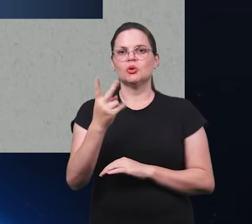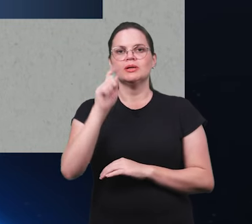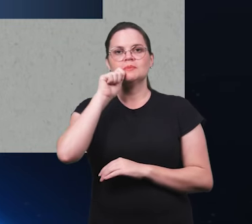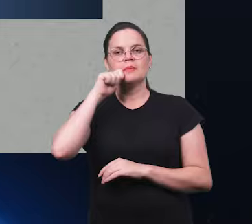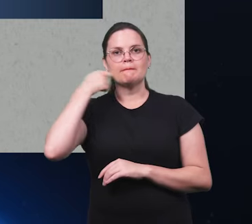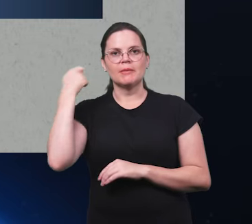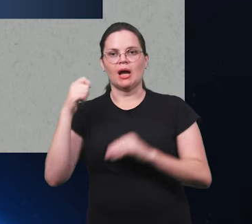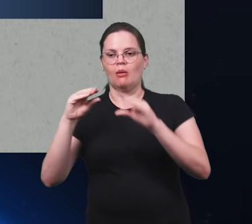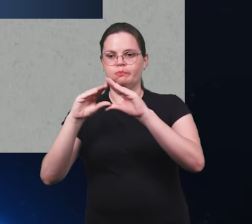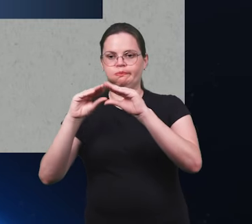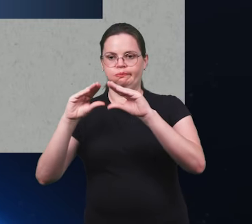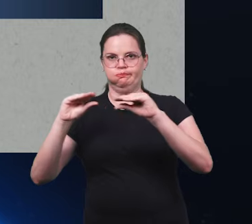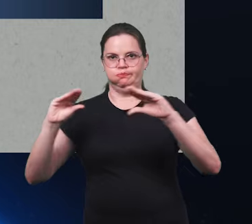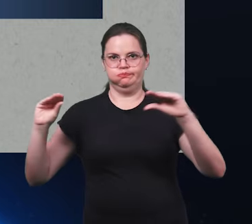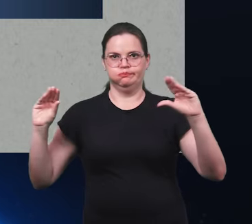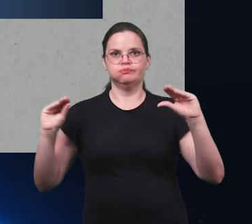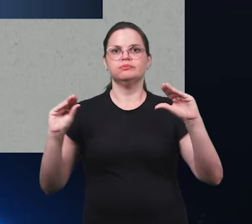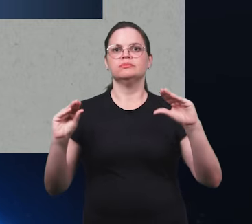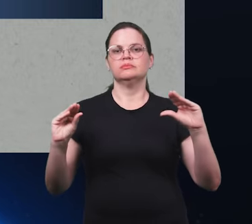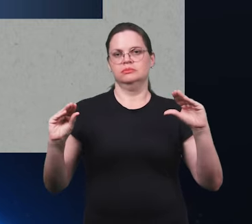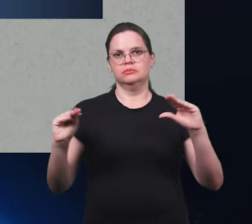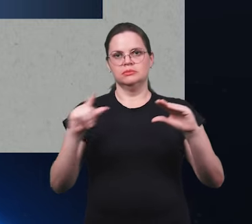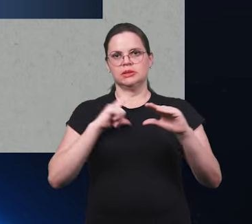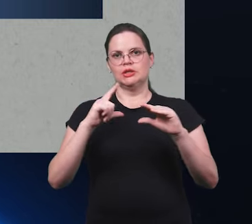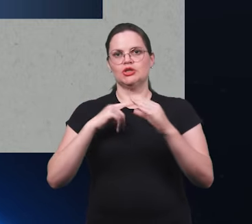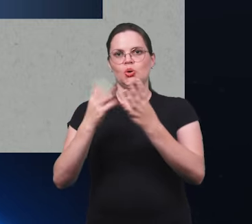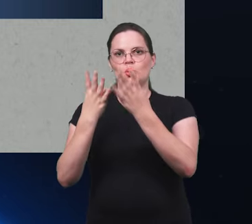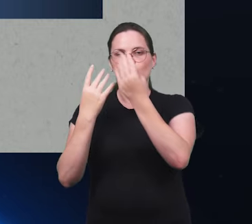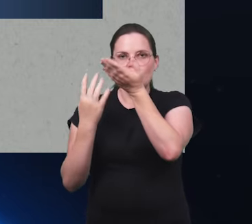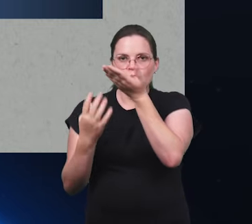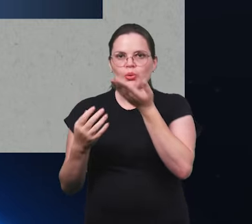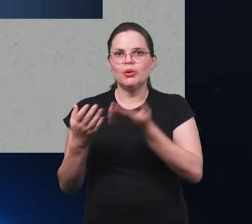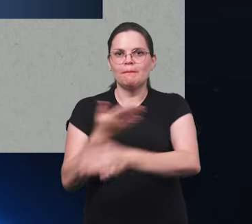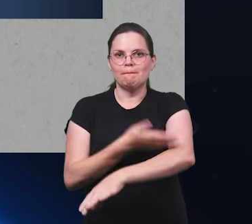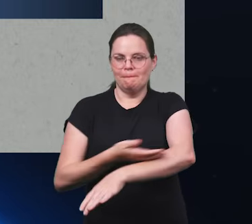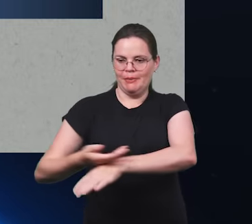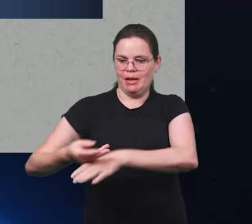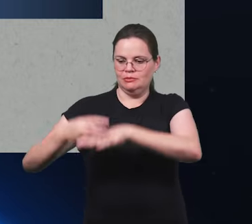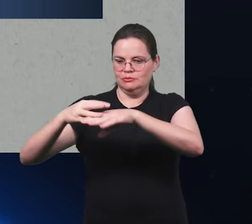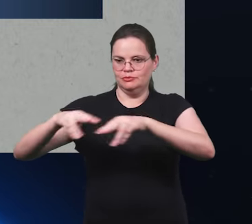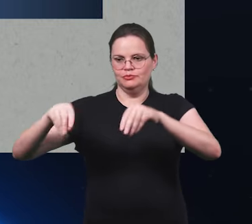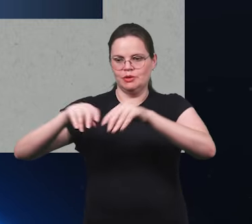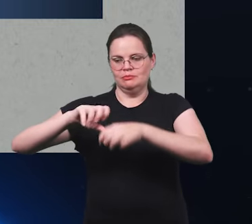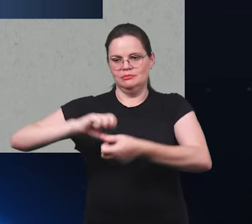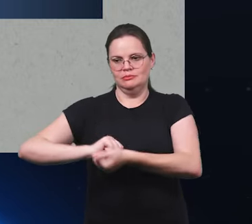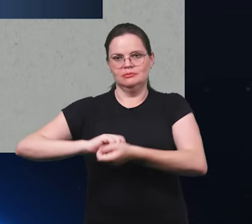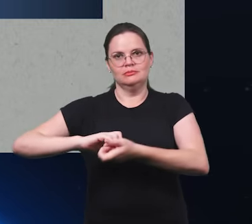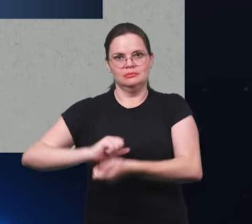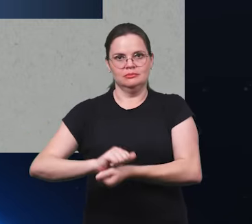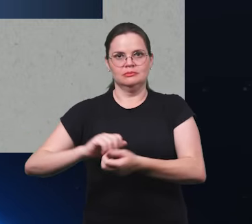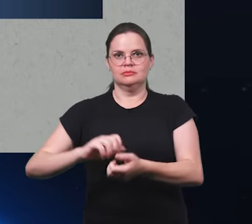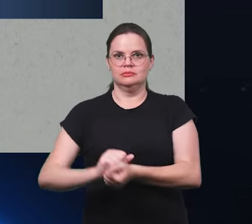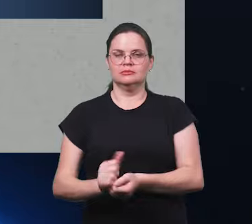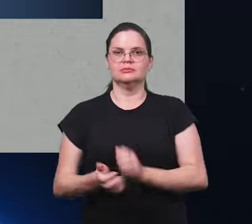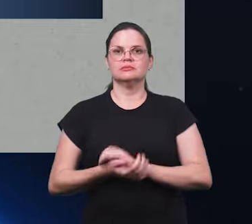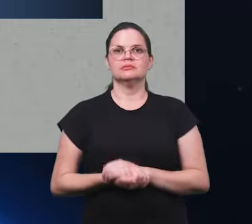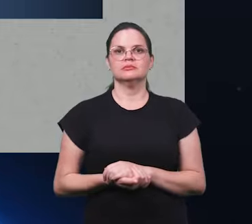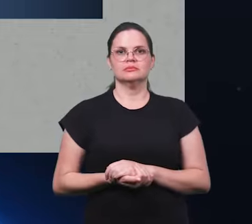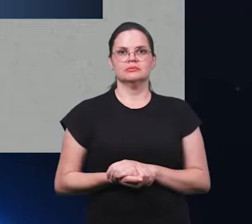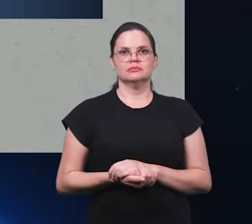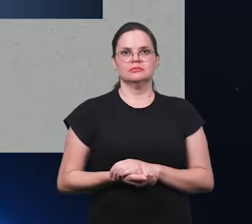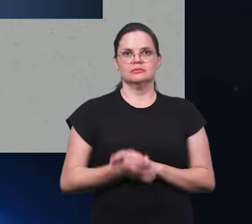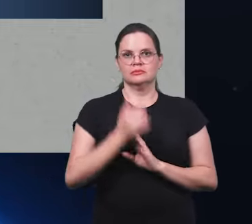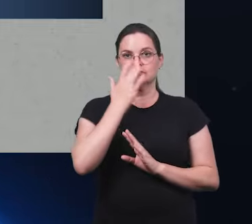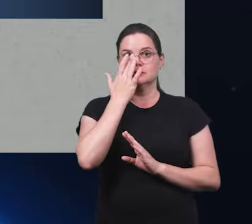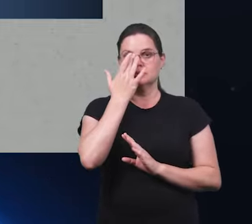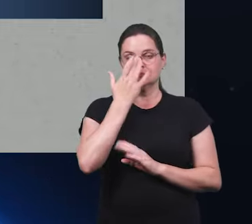eram feitos com a farinha daquela nova colheita. E para os